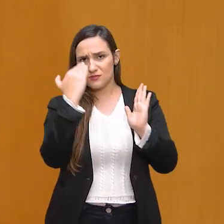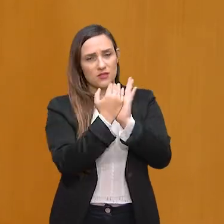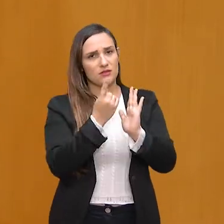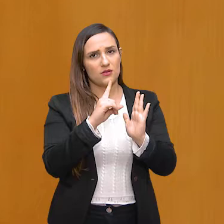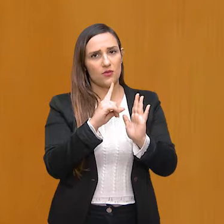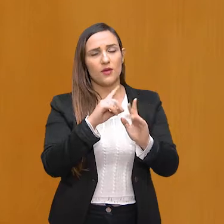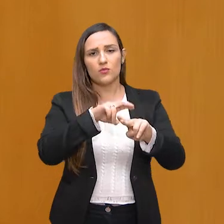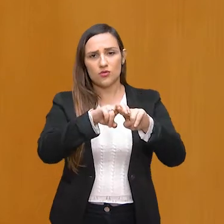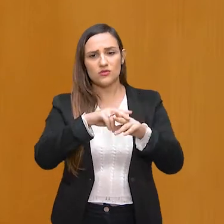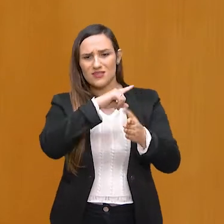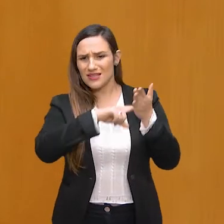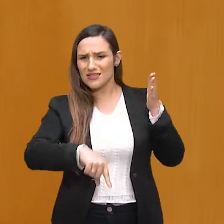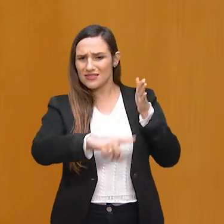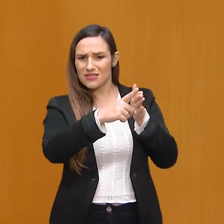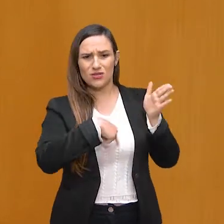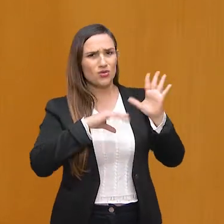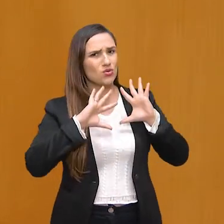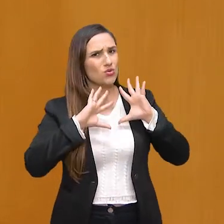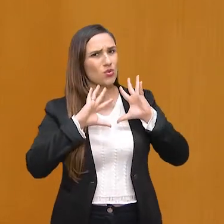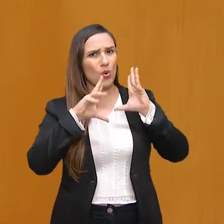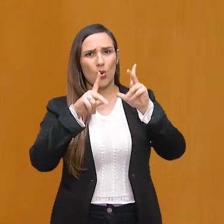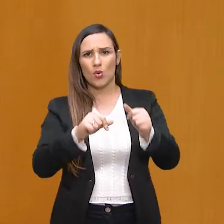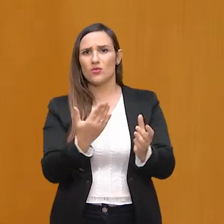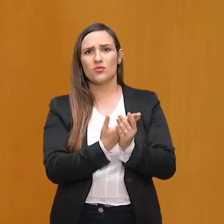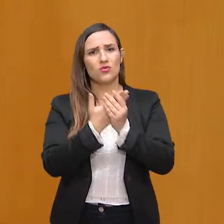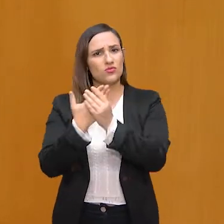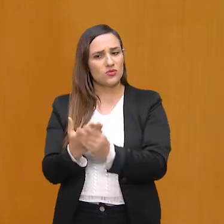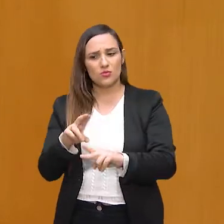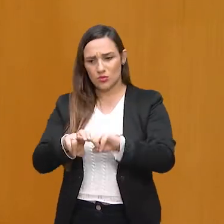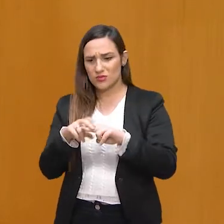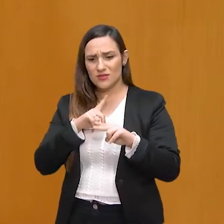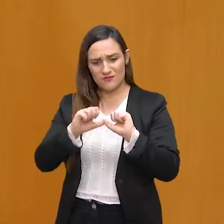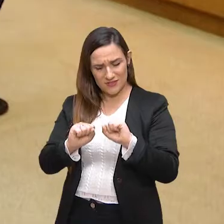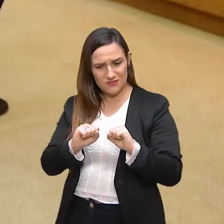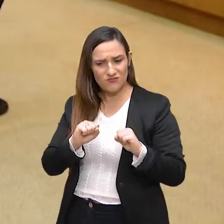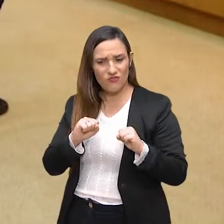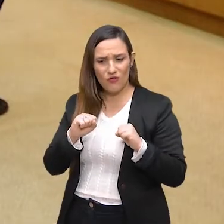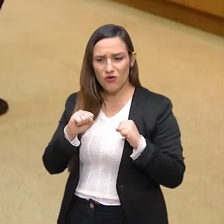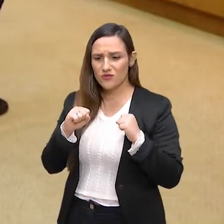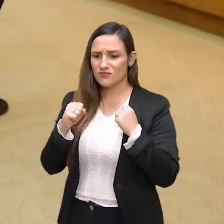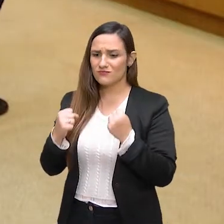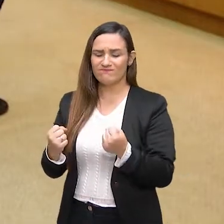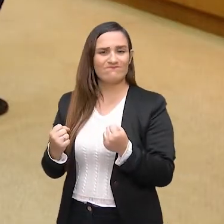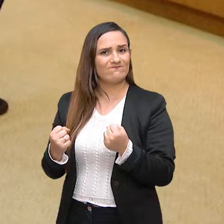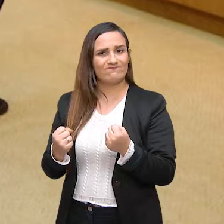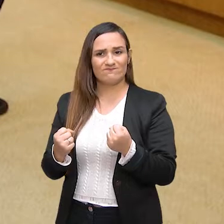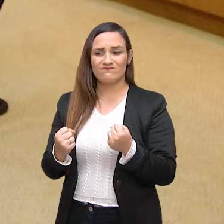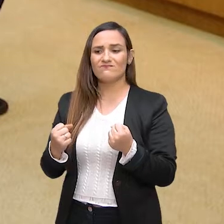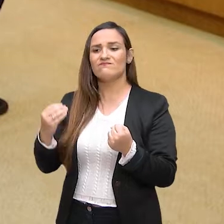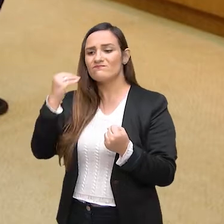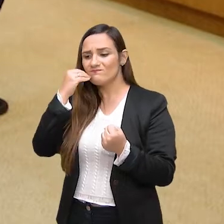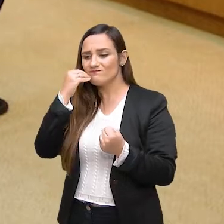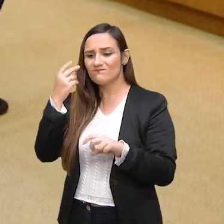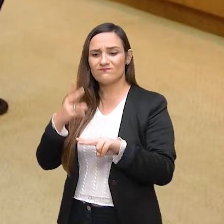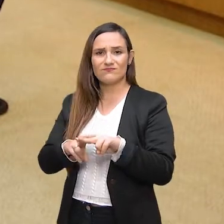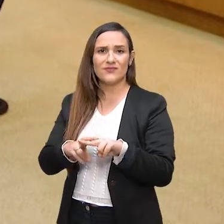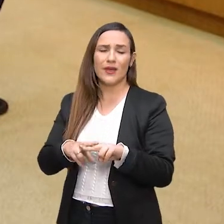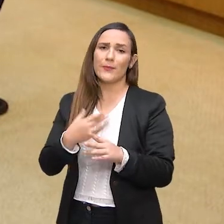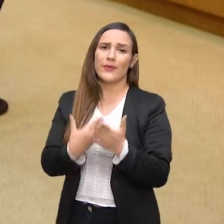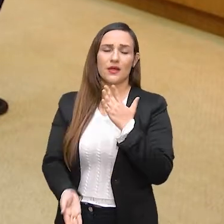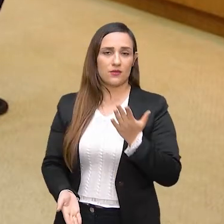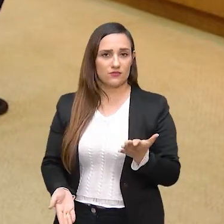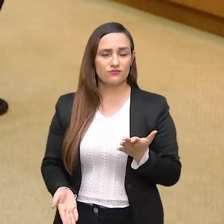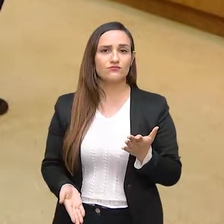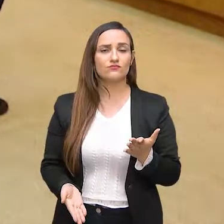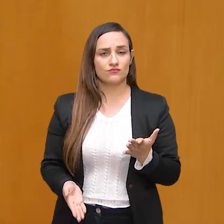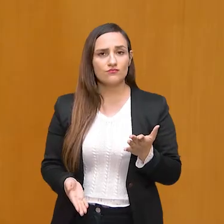anulou todo o processo. Então, toda aquela punição, todo aquele esforço que foi feito pelo Estado para punir foi considerado